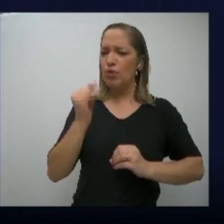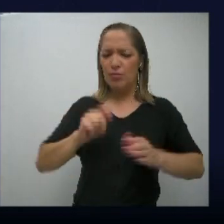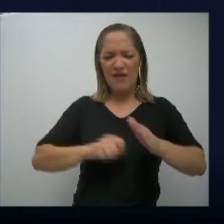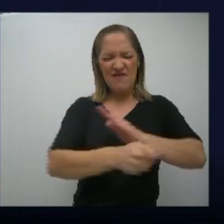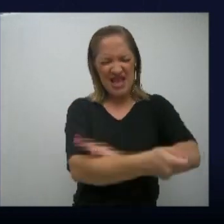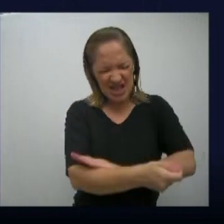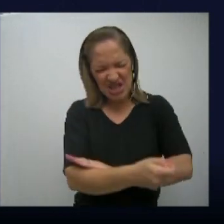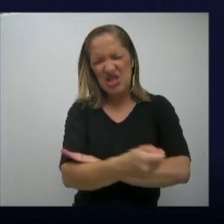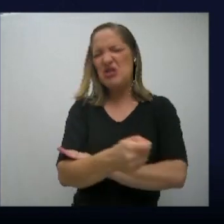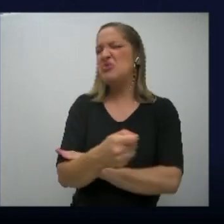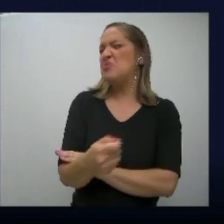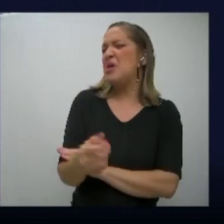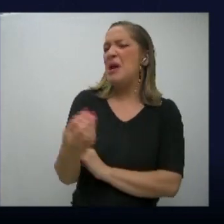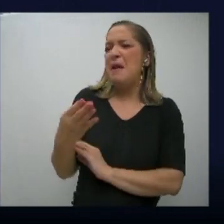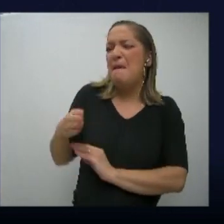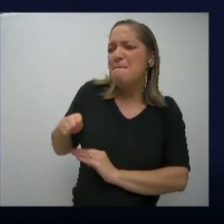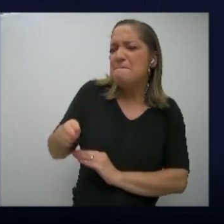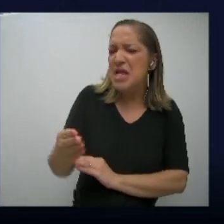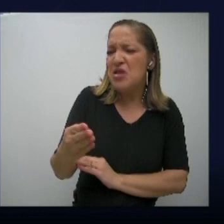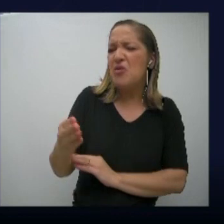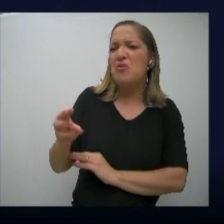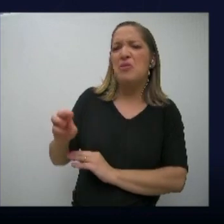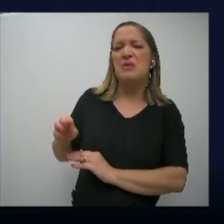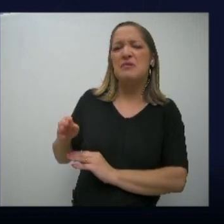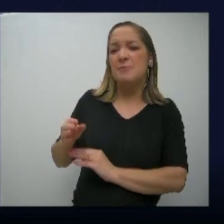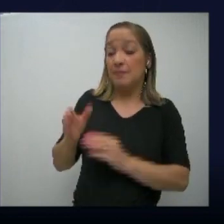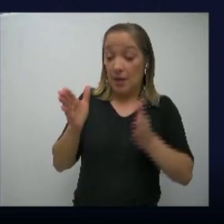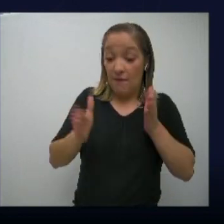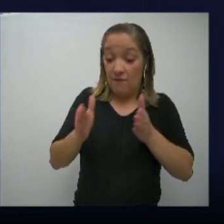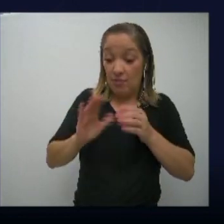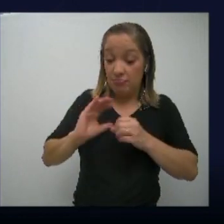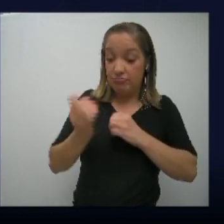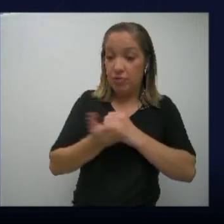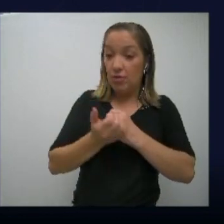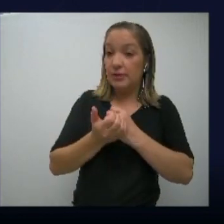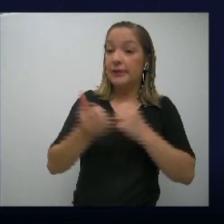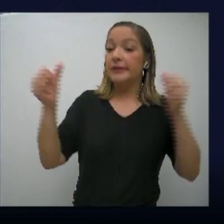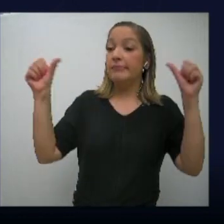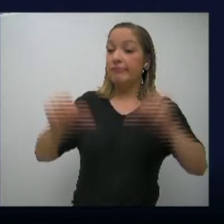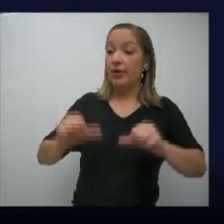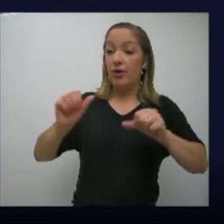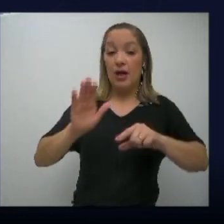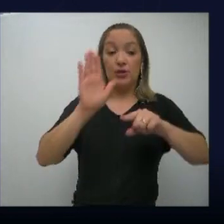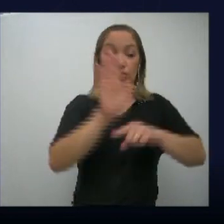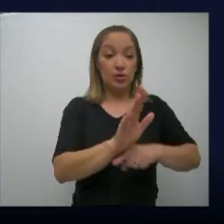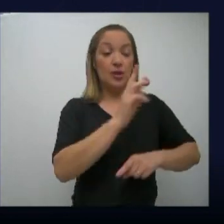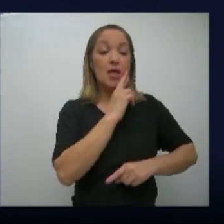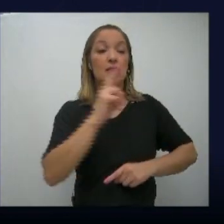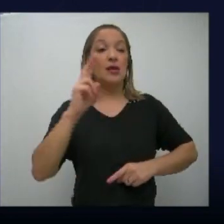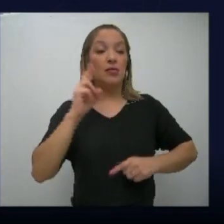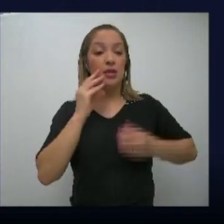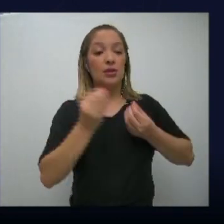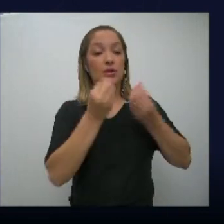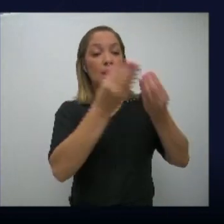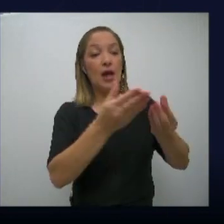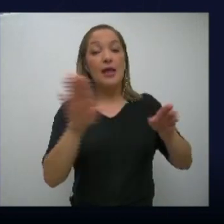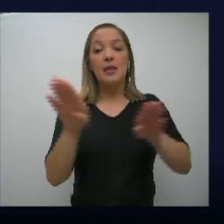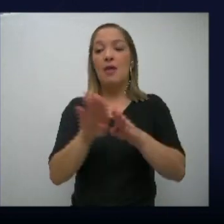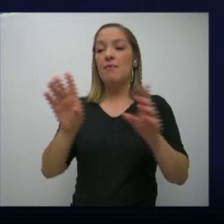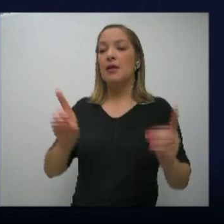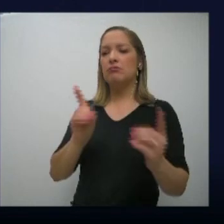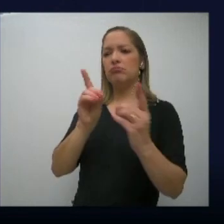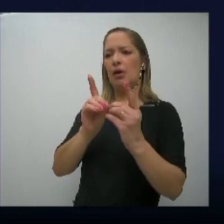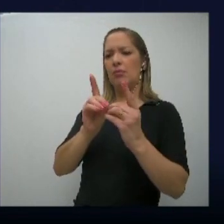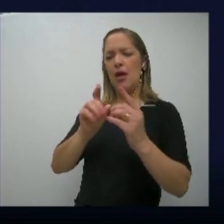mais bilhões de fluxo de caixa dando a fase de óleo com vídeo para ajudar os restaurantes e os jogadores e os clientes e tem que vestir mais